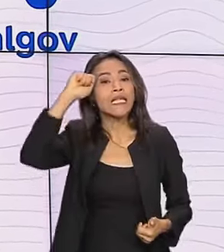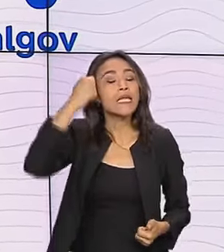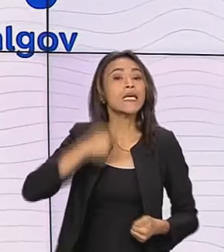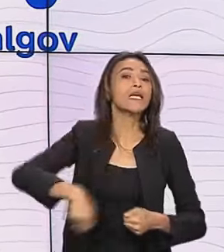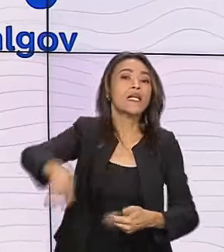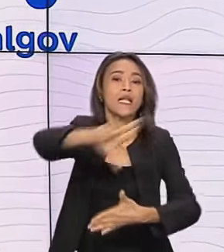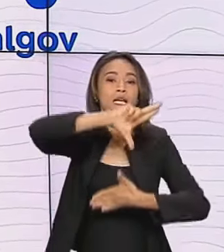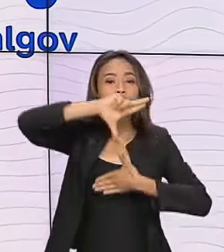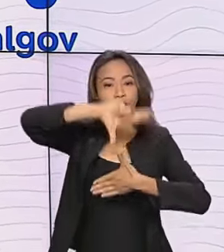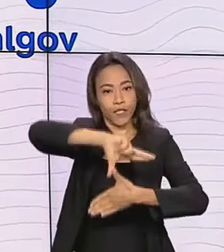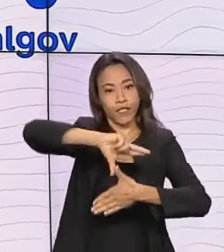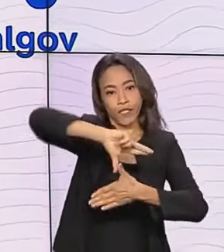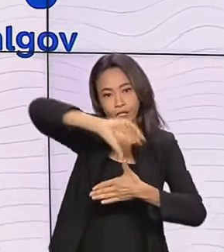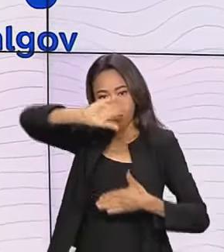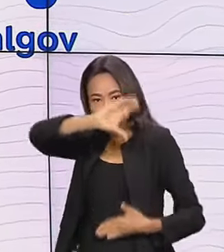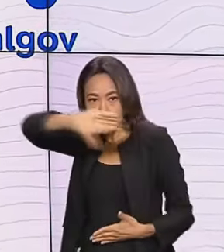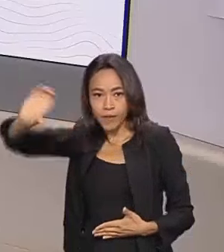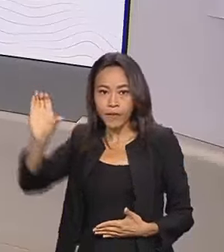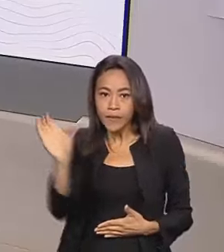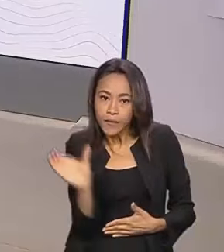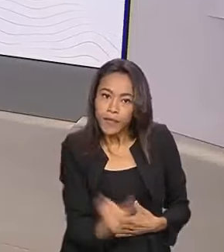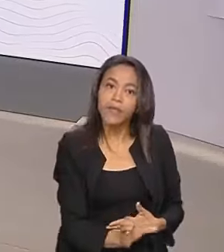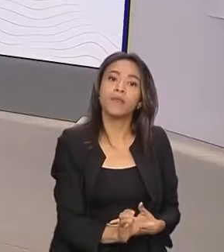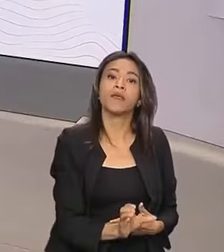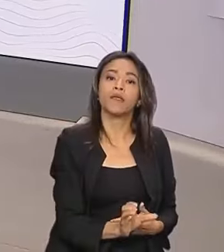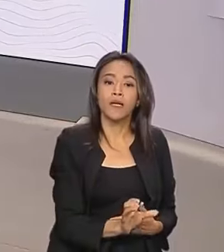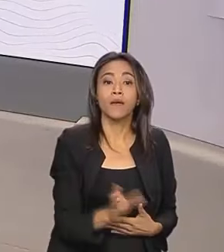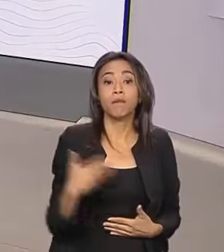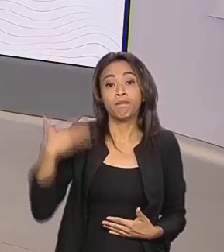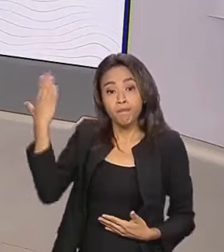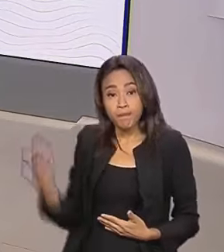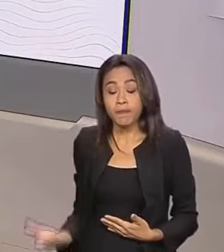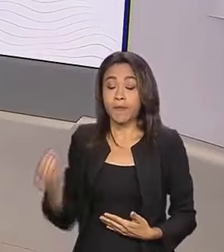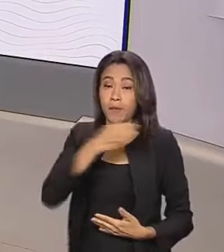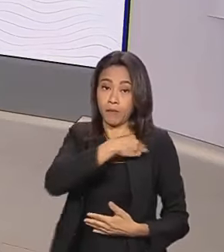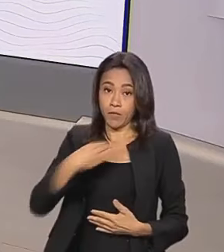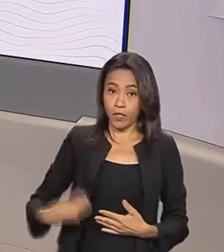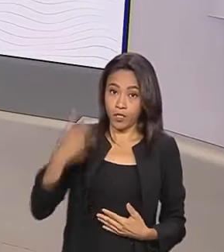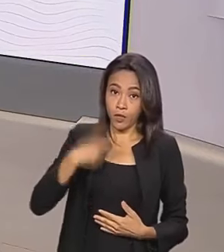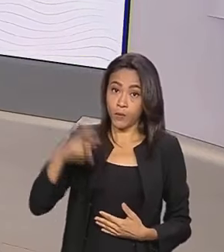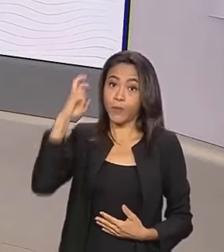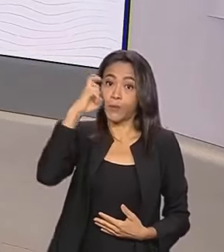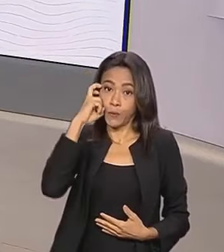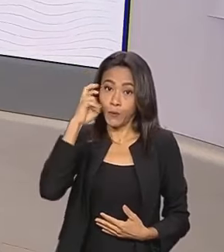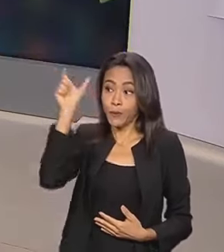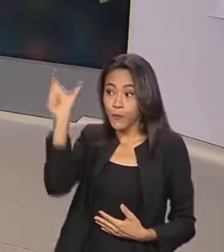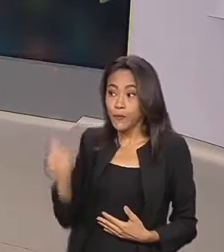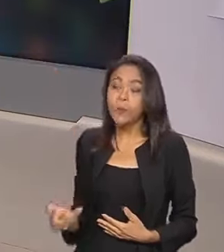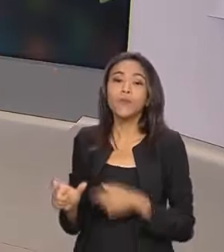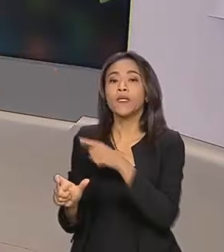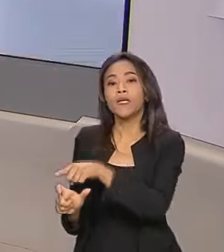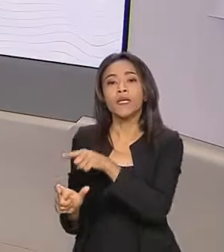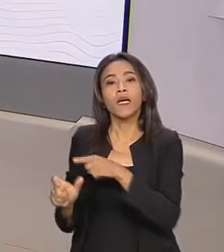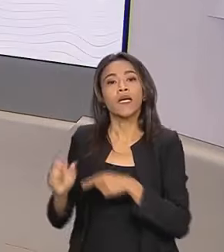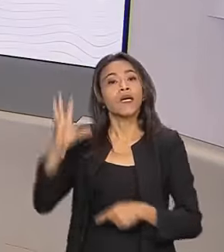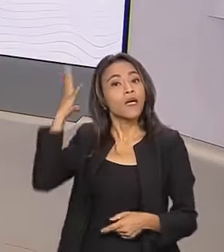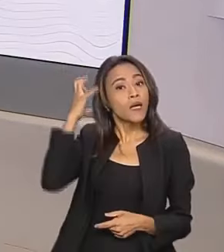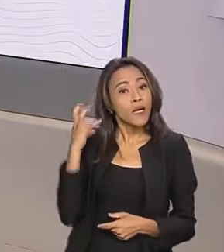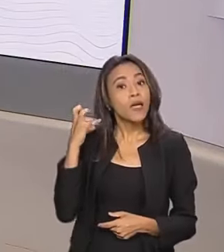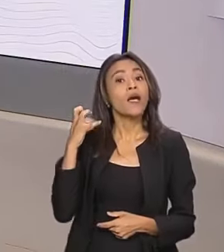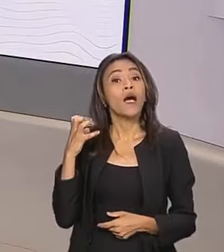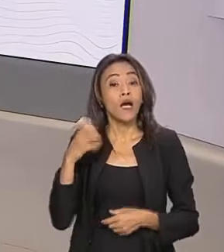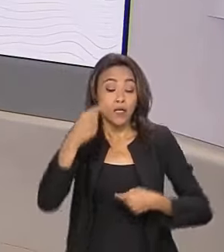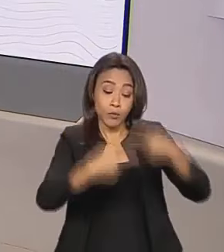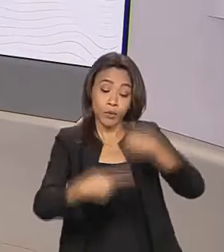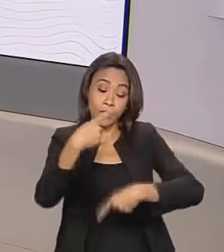latino-americana e caribenha para a ministra da cultura Margarete Menezes as políticas públicas precisam promover